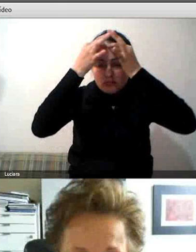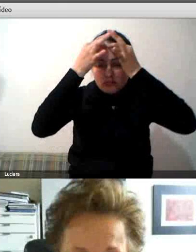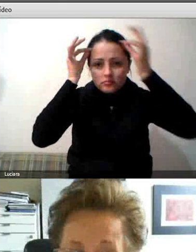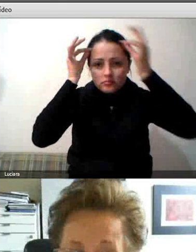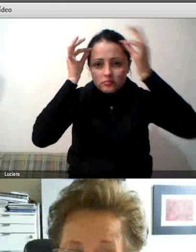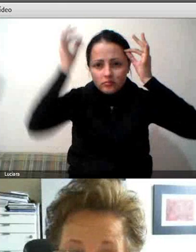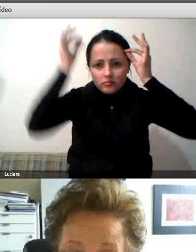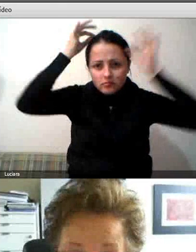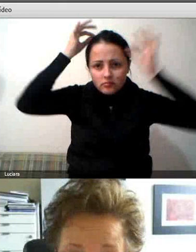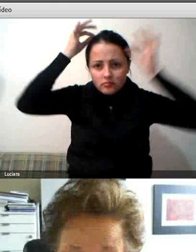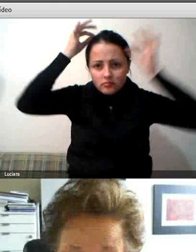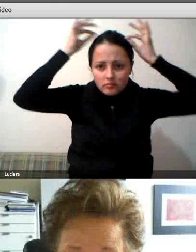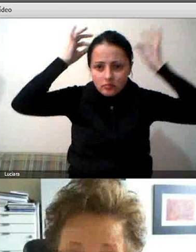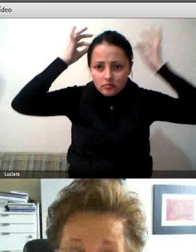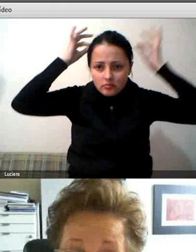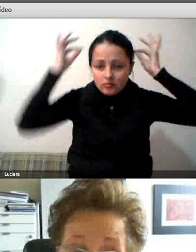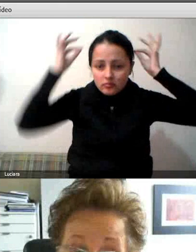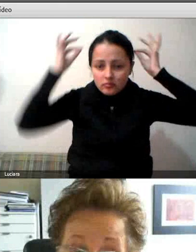para vocês verem